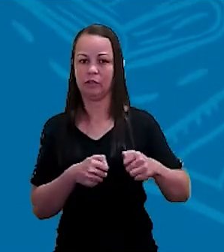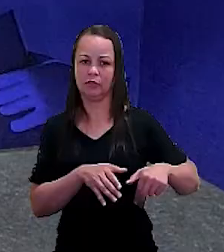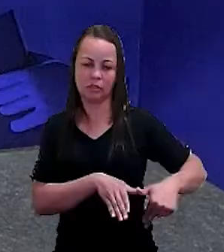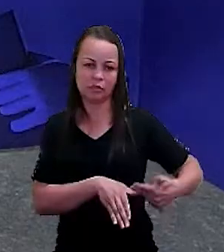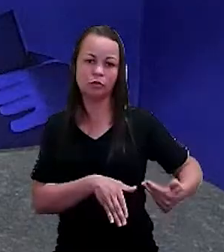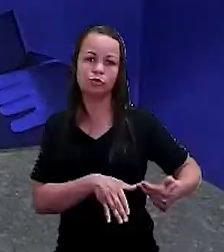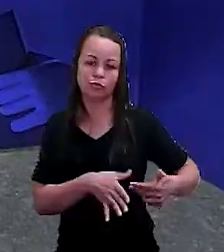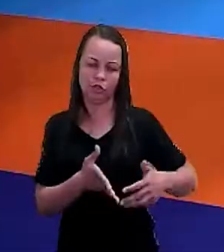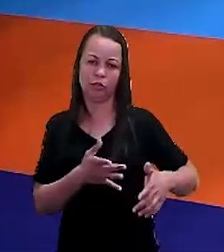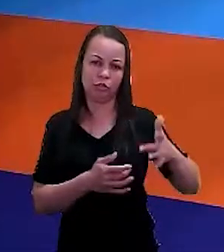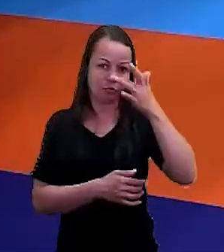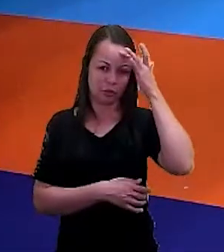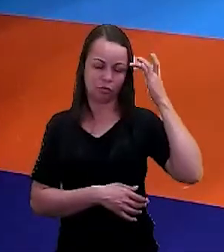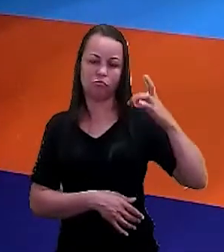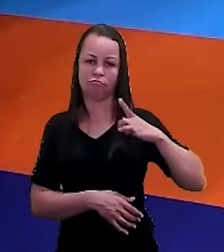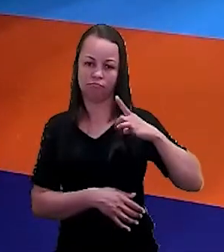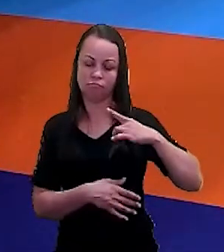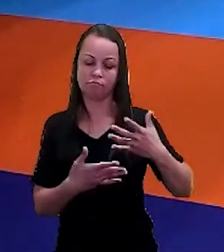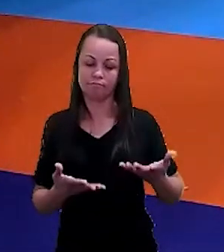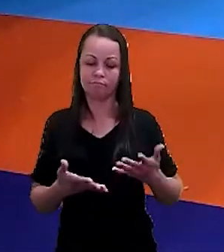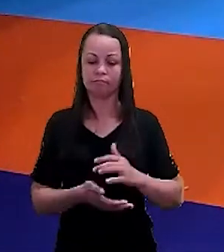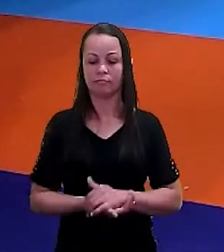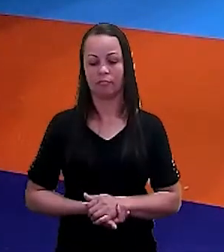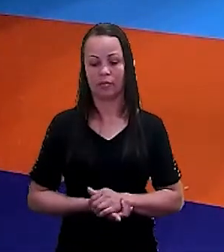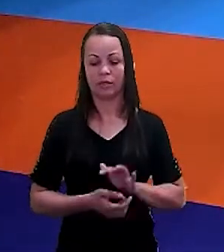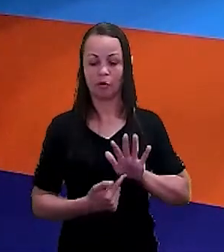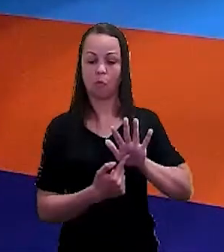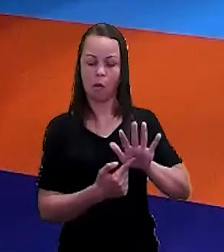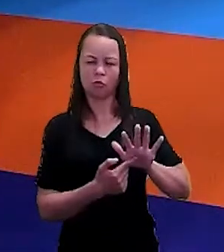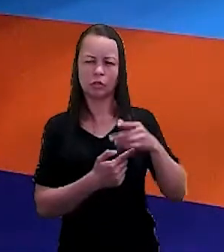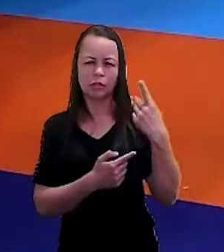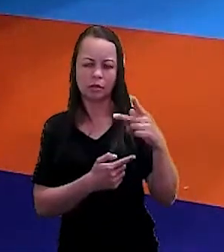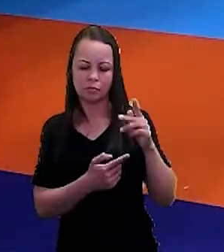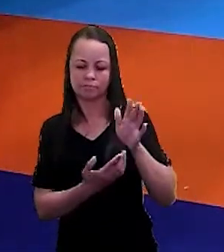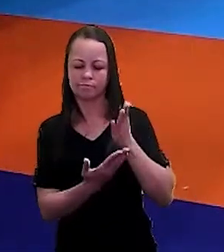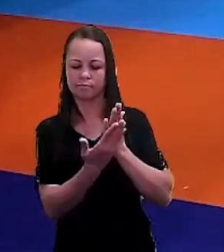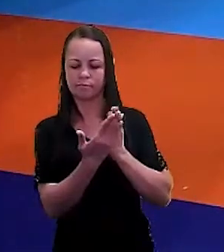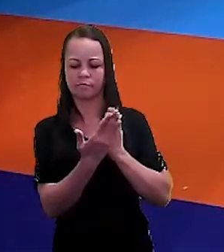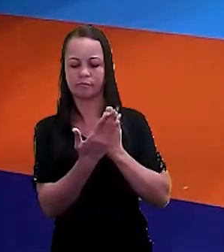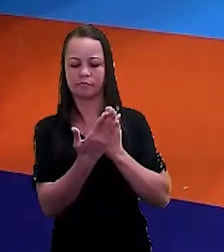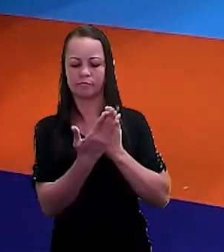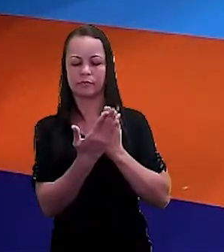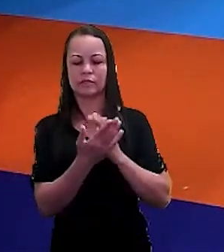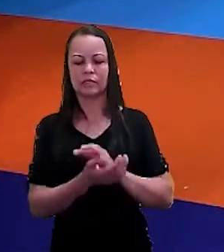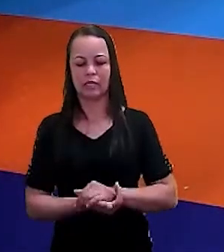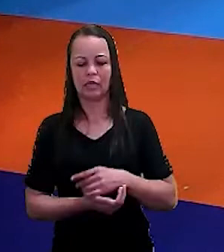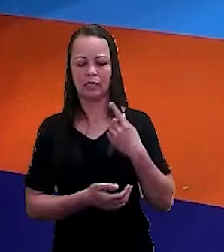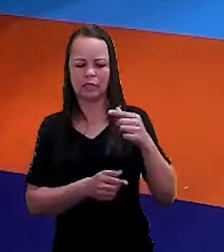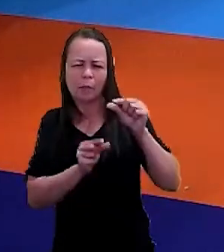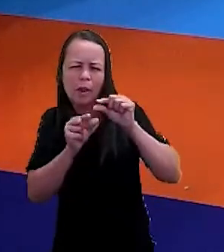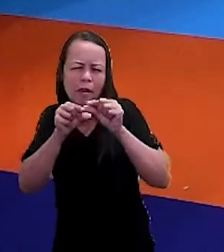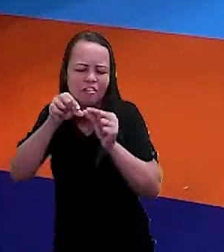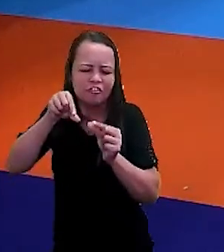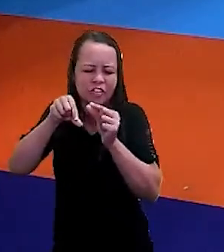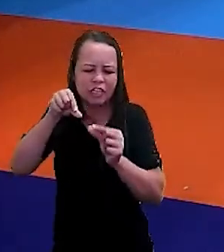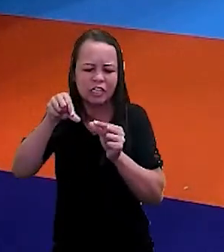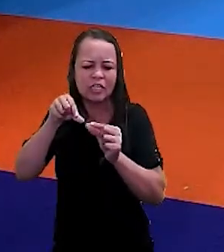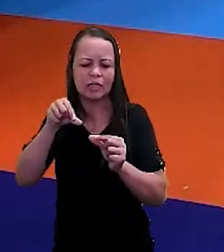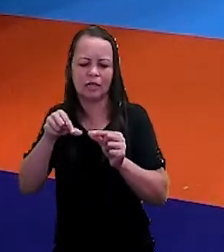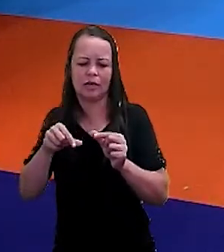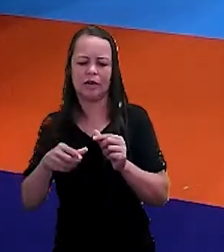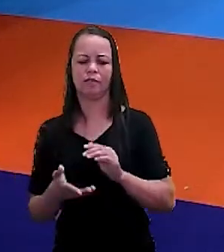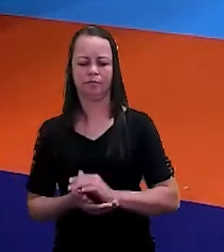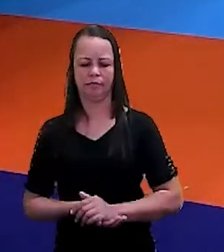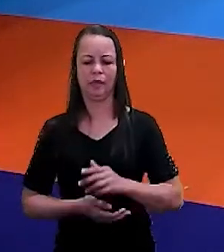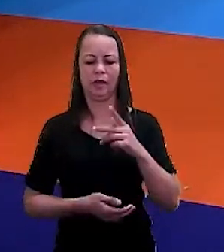apontar com mais propriedade para você não deixar de ver. Essa estrutura aqui parece mais uma estrutura vermicular, né? Aí tem ali, ó,